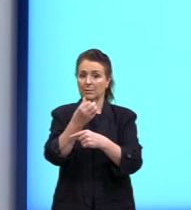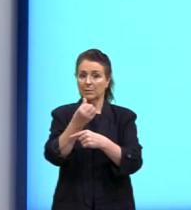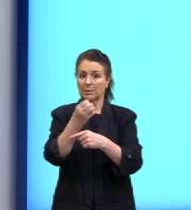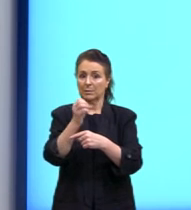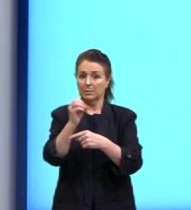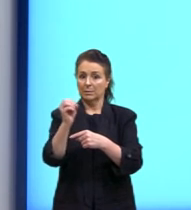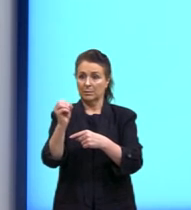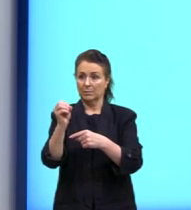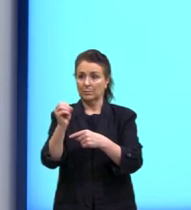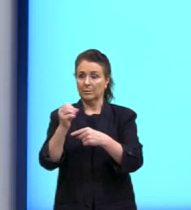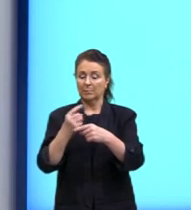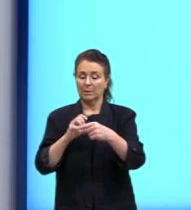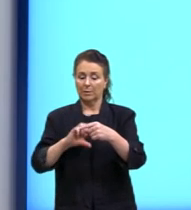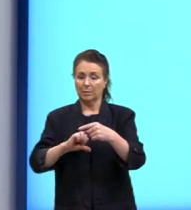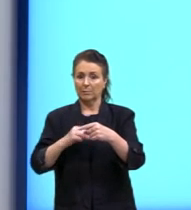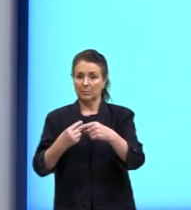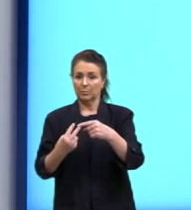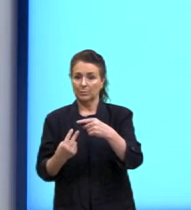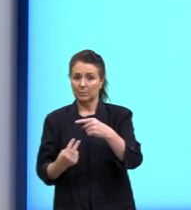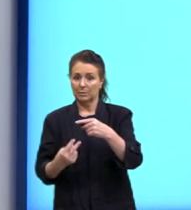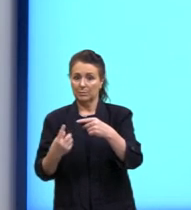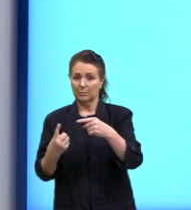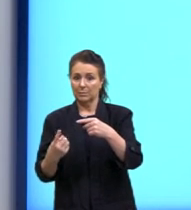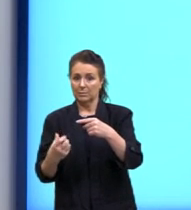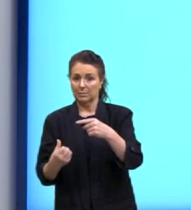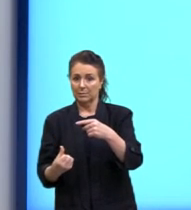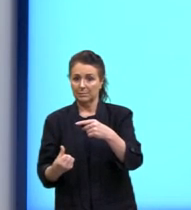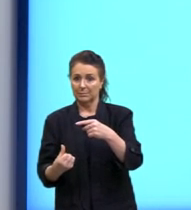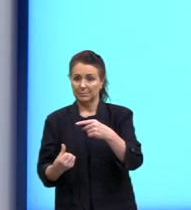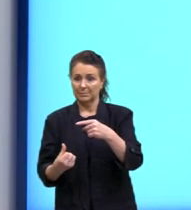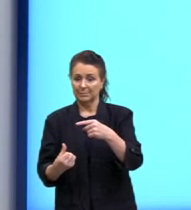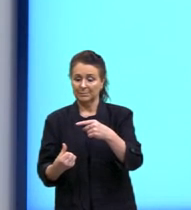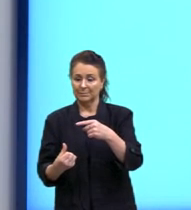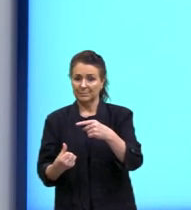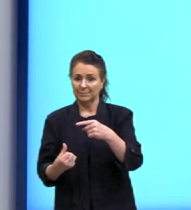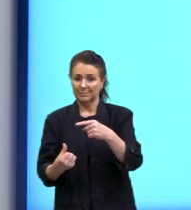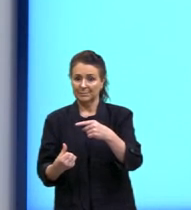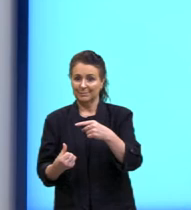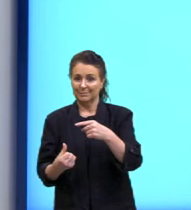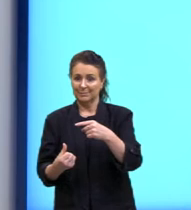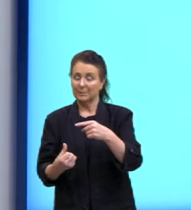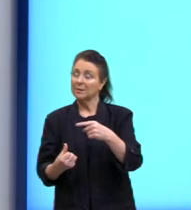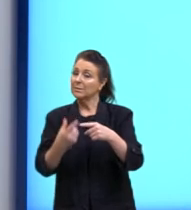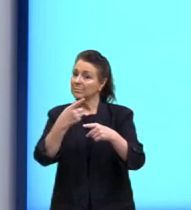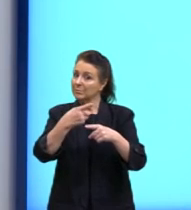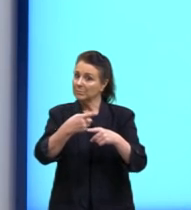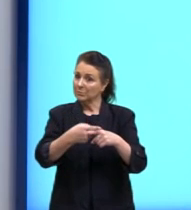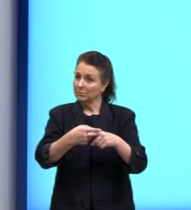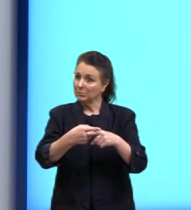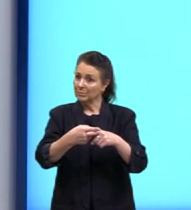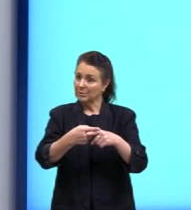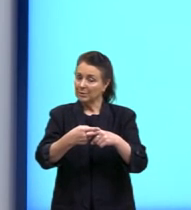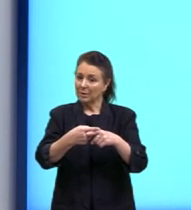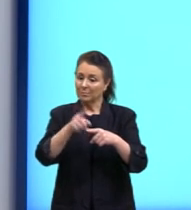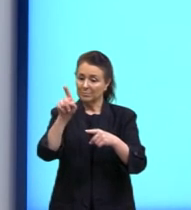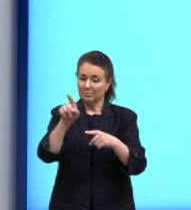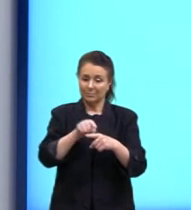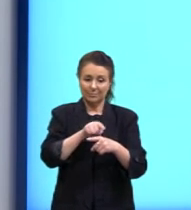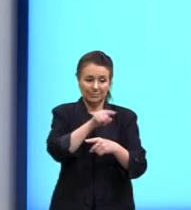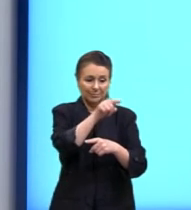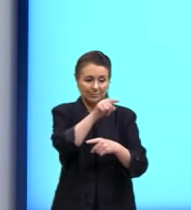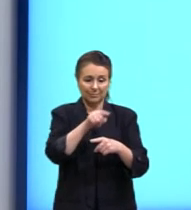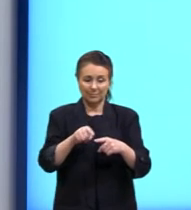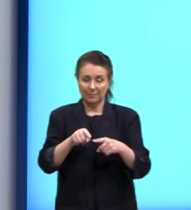3600 está para 9.216 E aí multiplicamos cruzado né